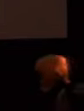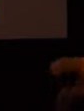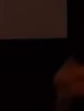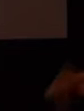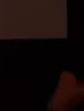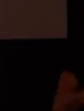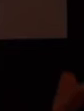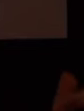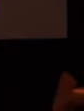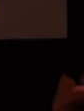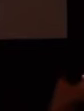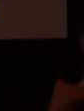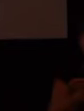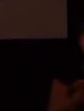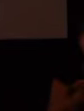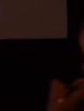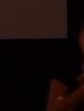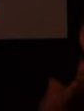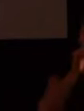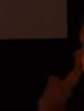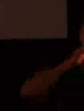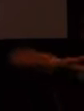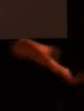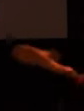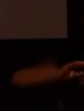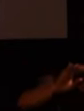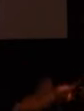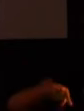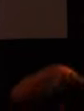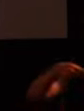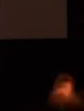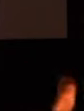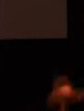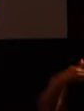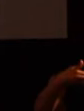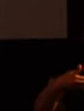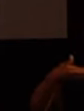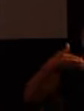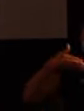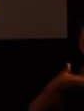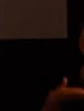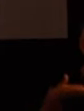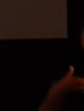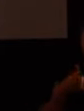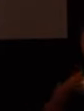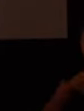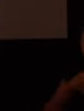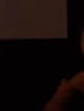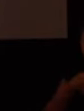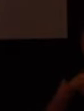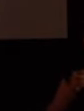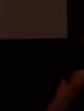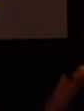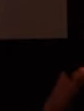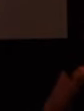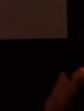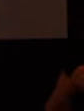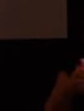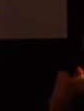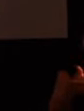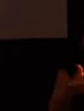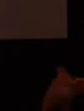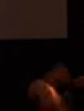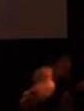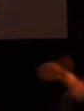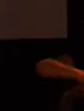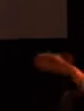ou seja, depois da praia nós temos uma primeira distância, uma primeira proximidade com a praia, é uma primeira